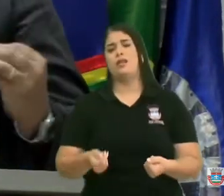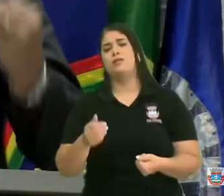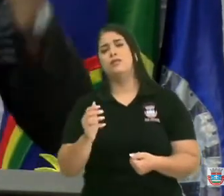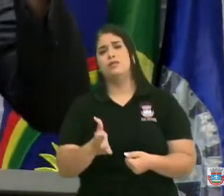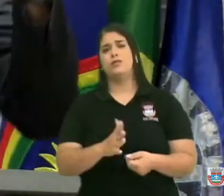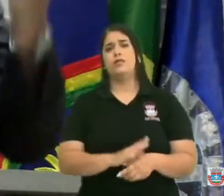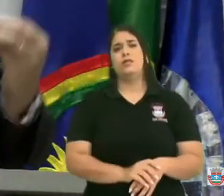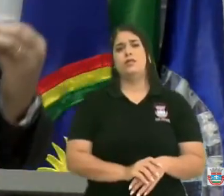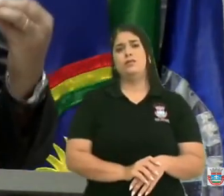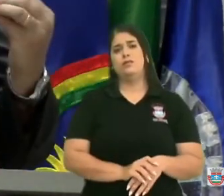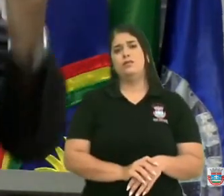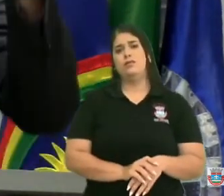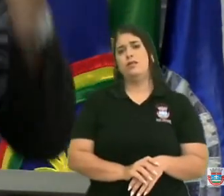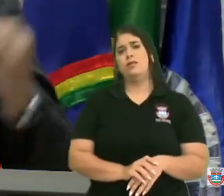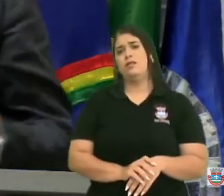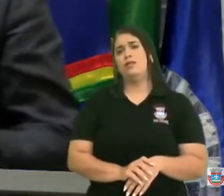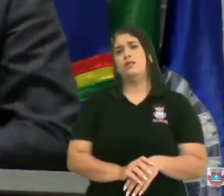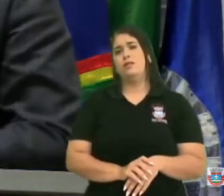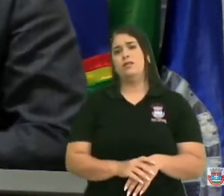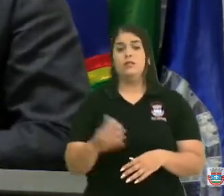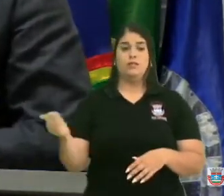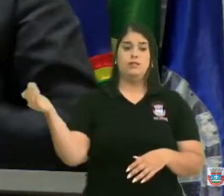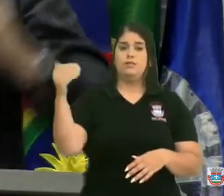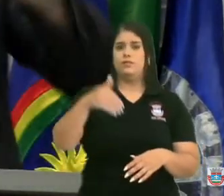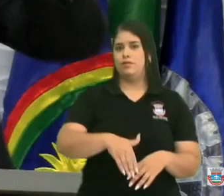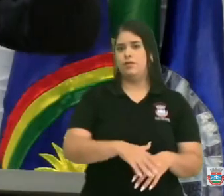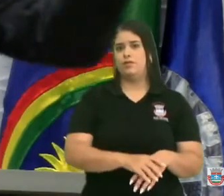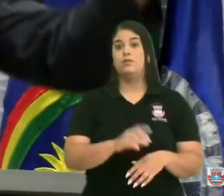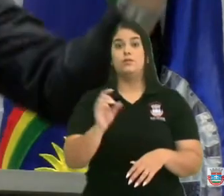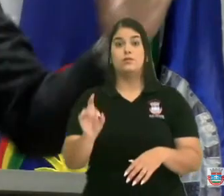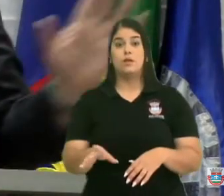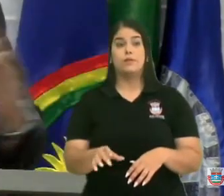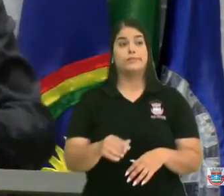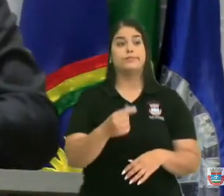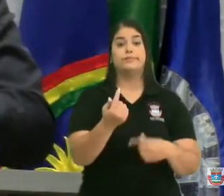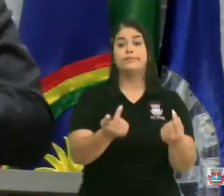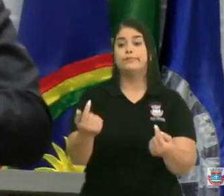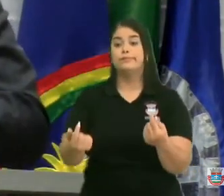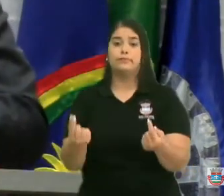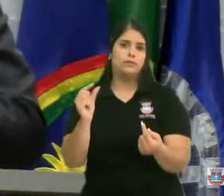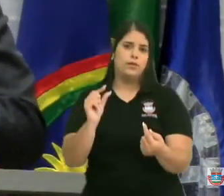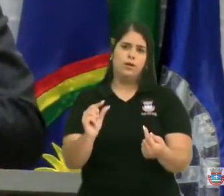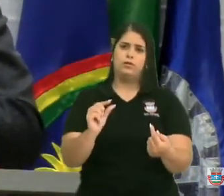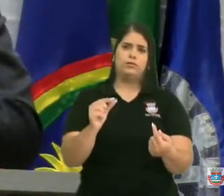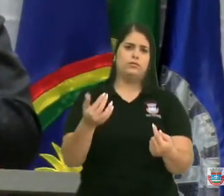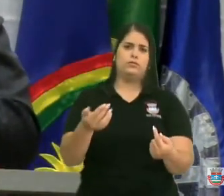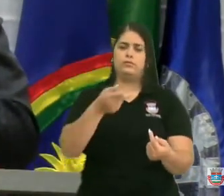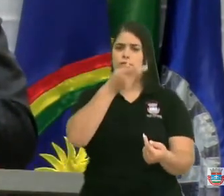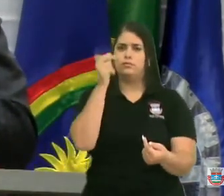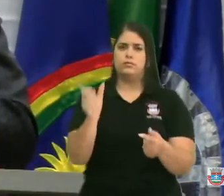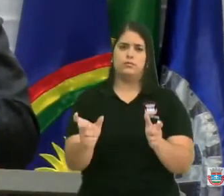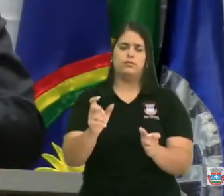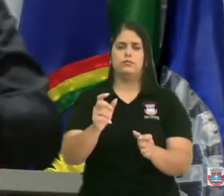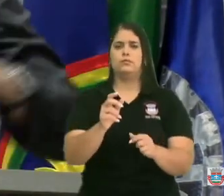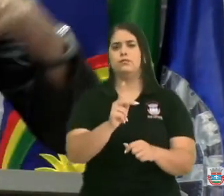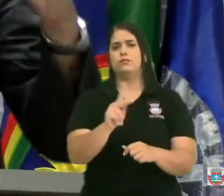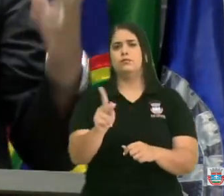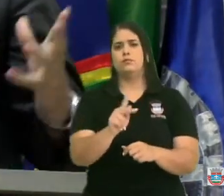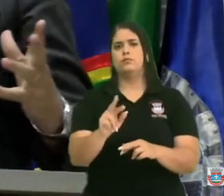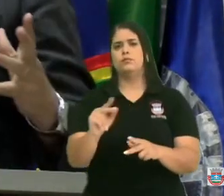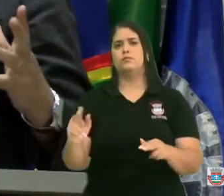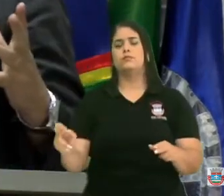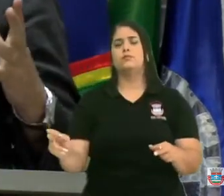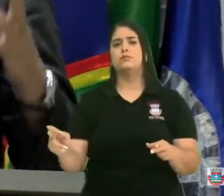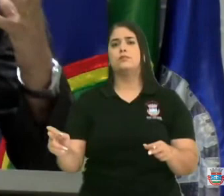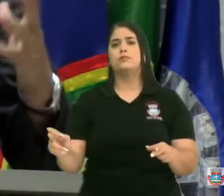serem massa de manobra, vieram. Só veio alguns professores. A classe não